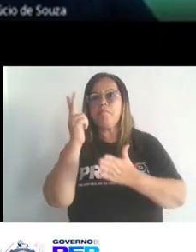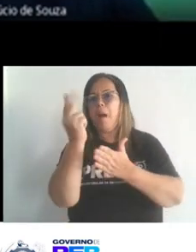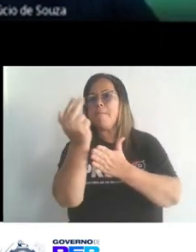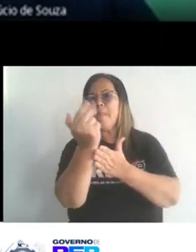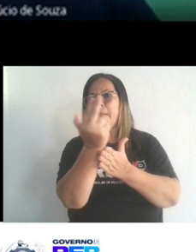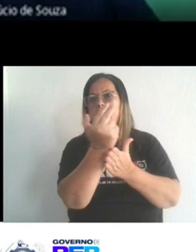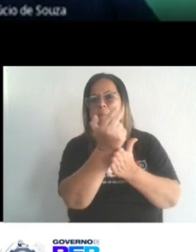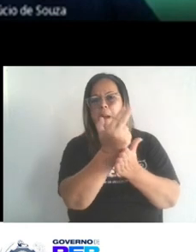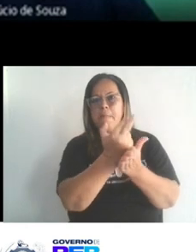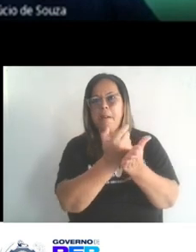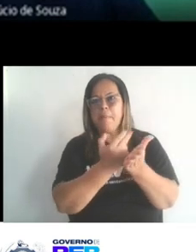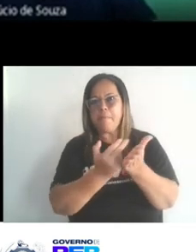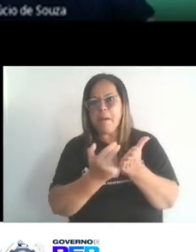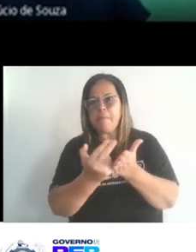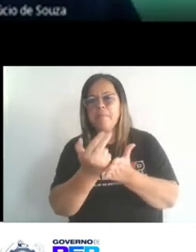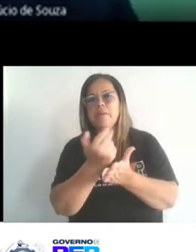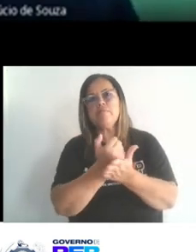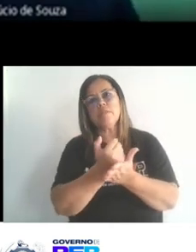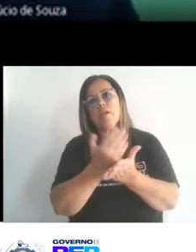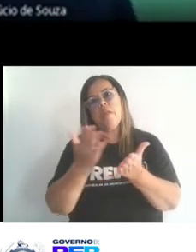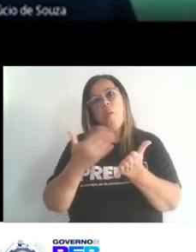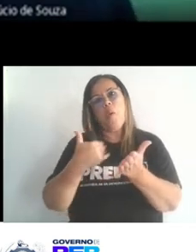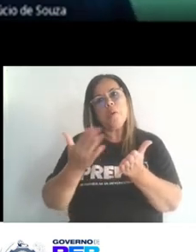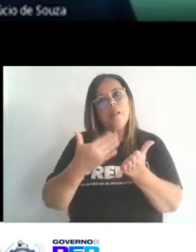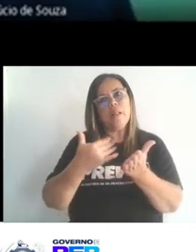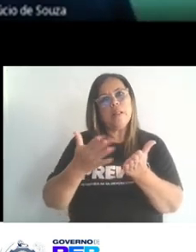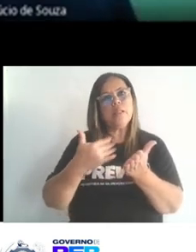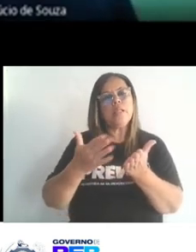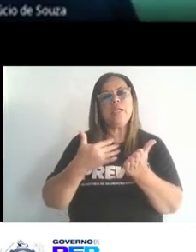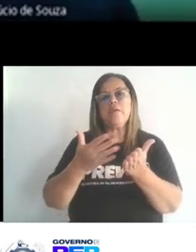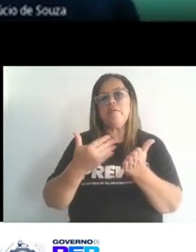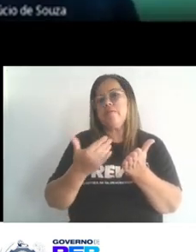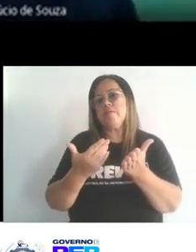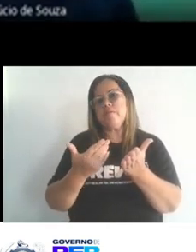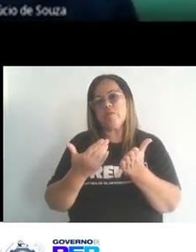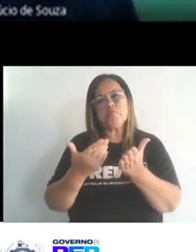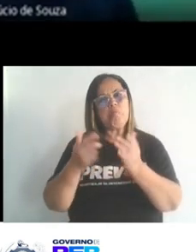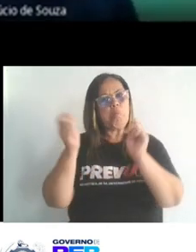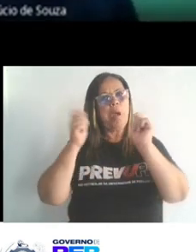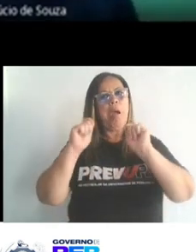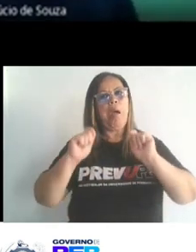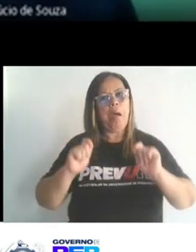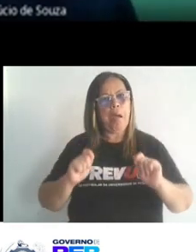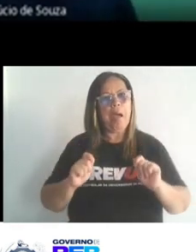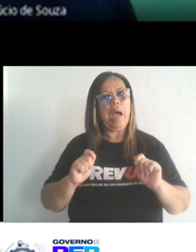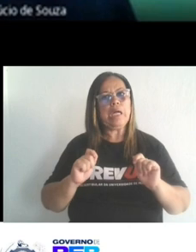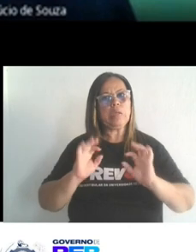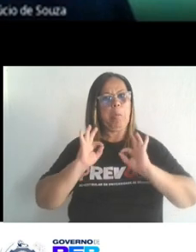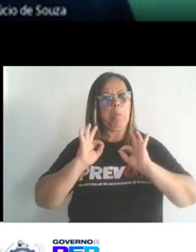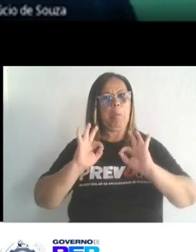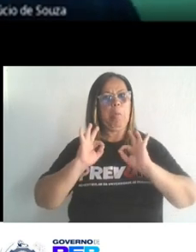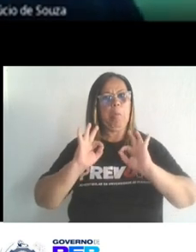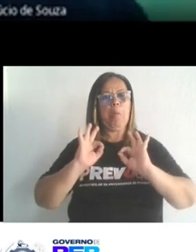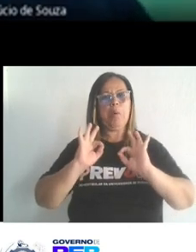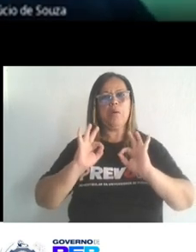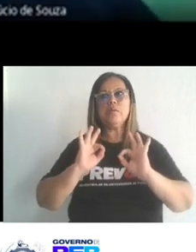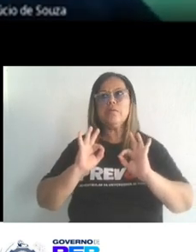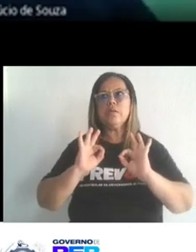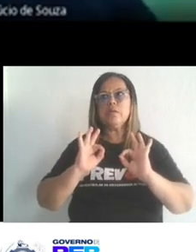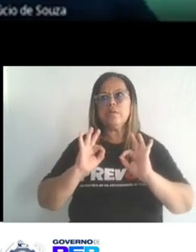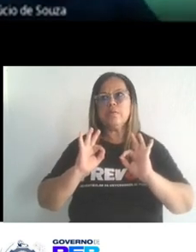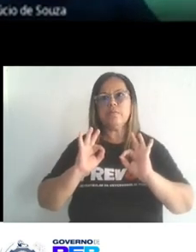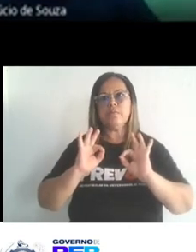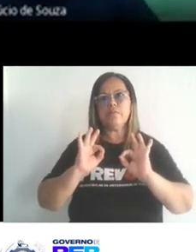uma espécie de livro de folhas com uma arte bastante sofisticada sobre o